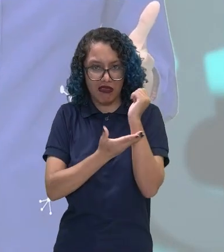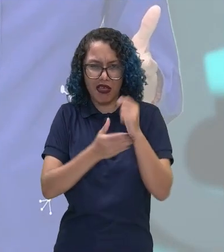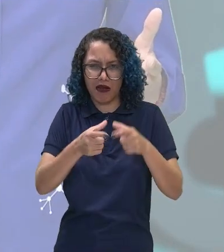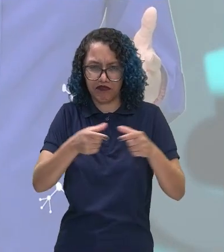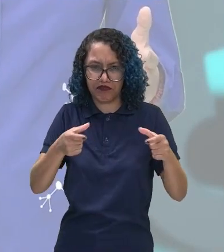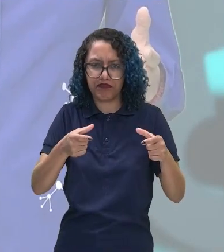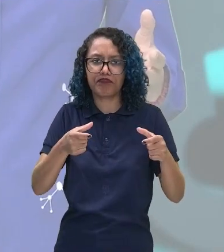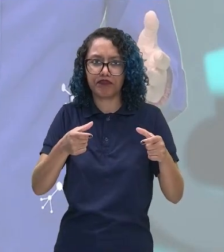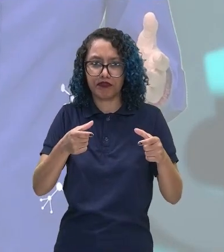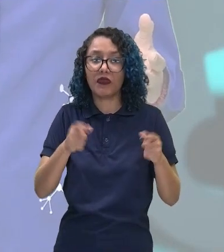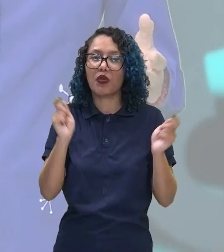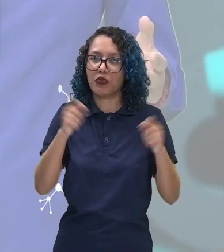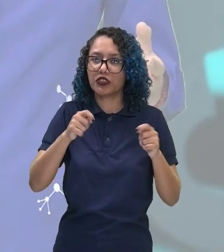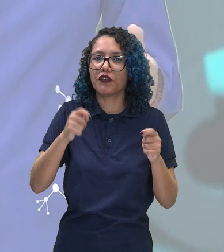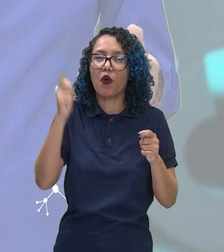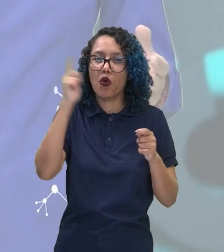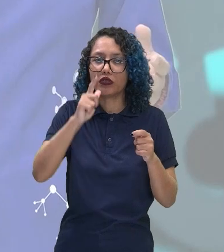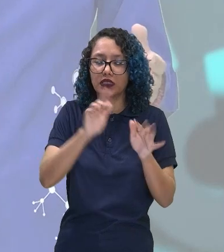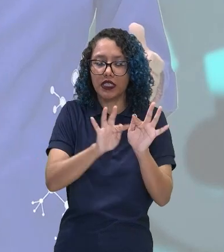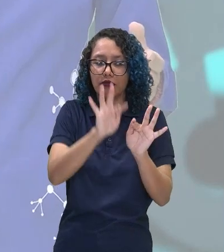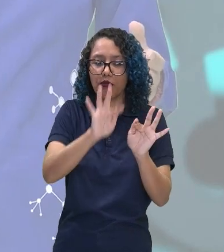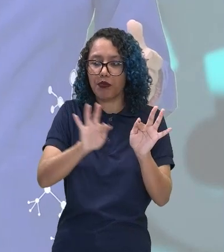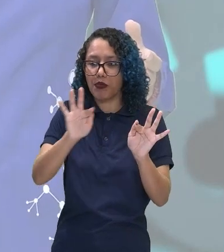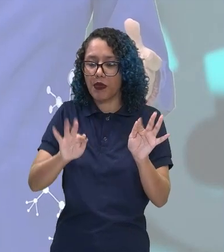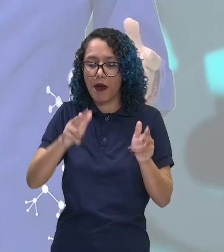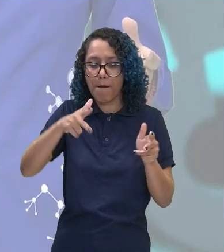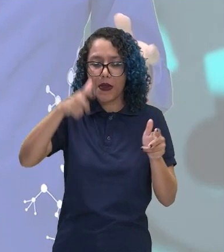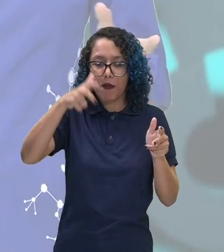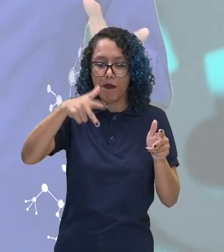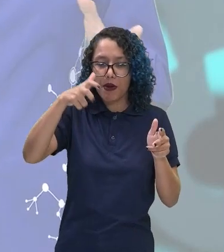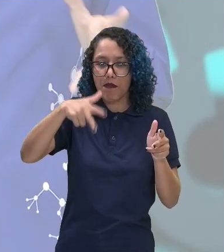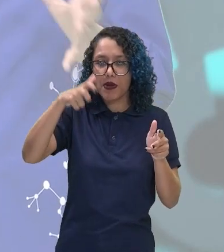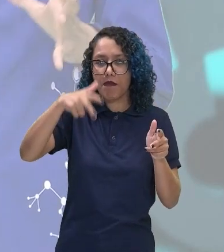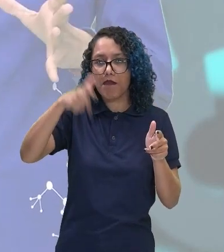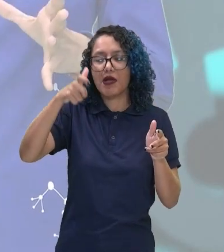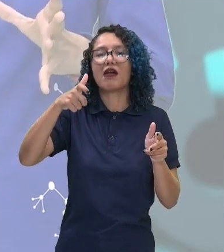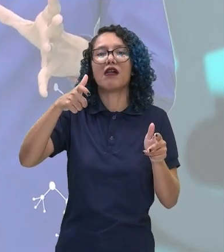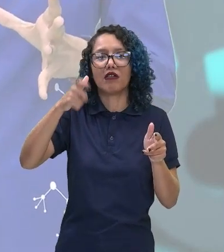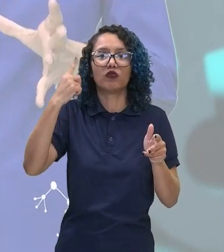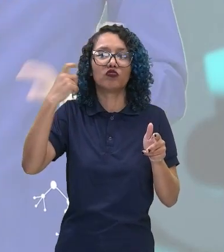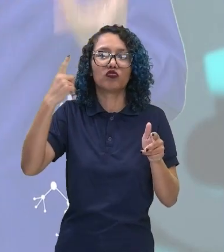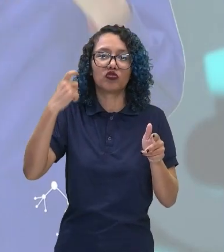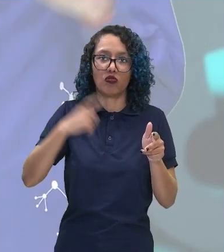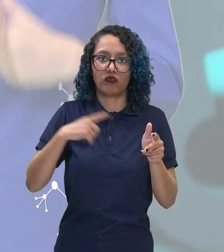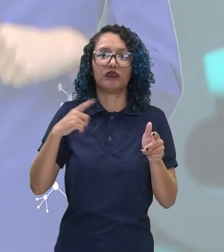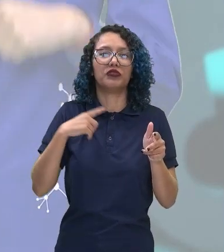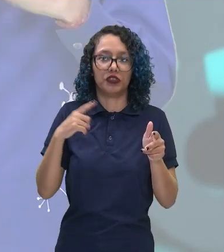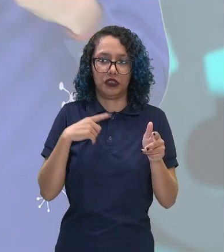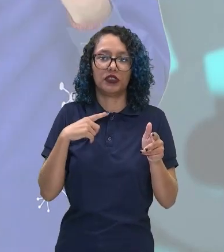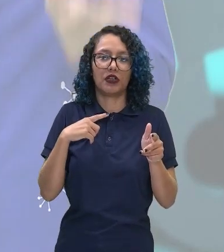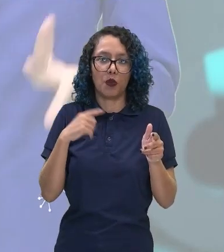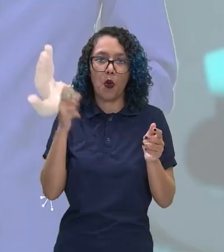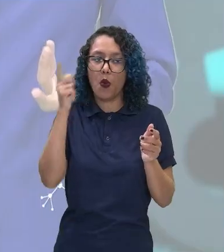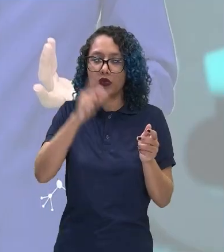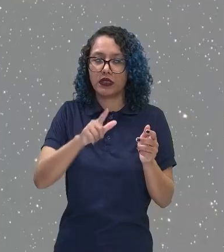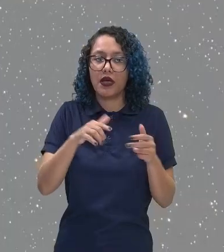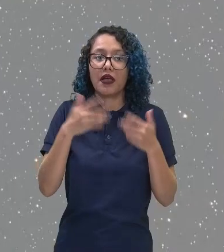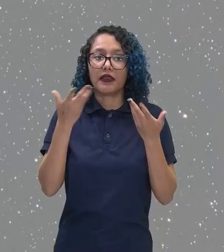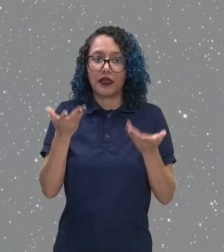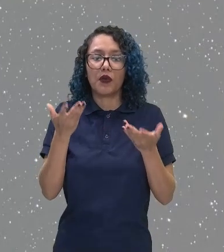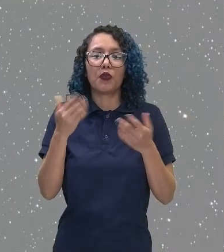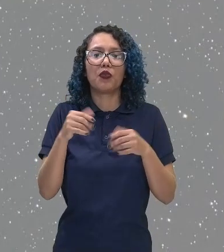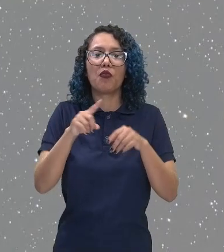trazia uma frequência, ele ressoava, ok? Então, olha só, como o